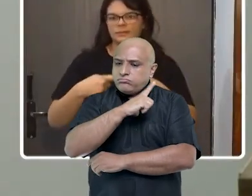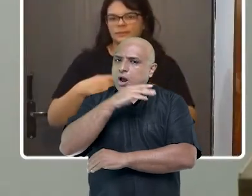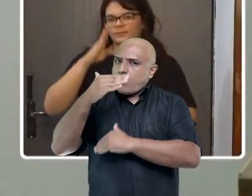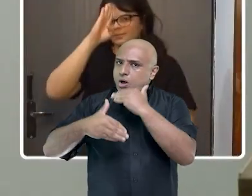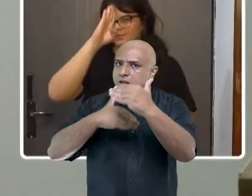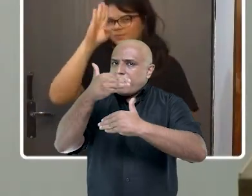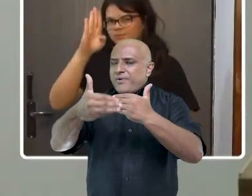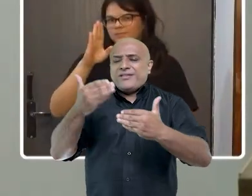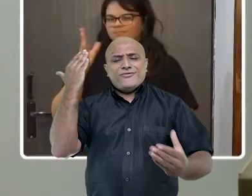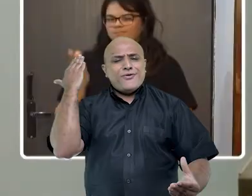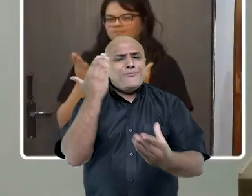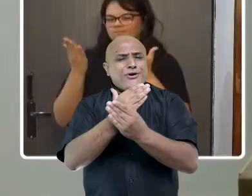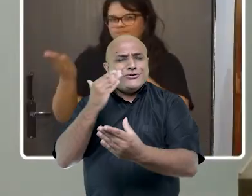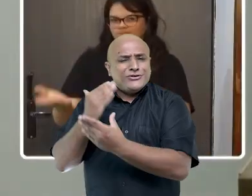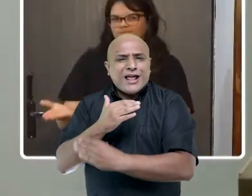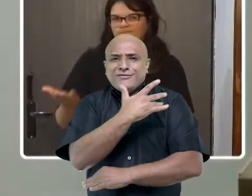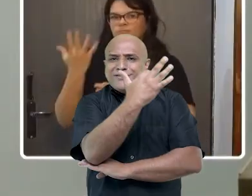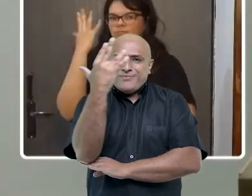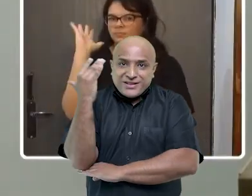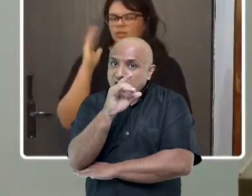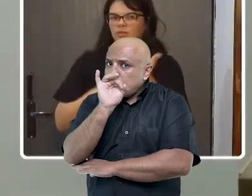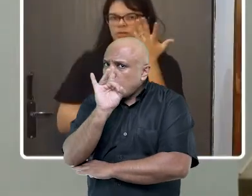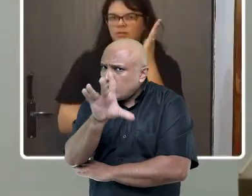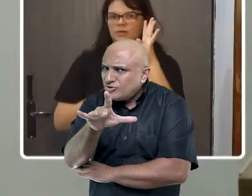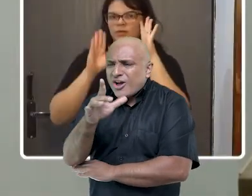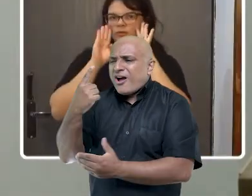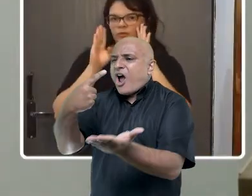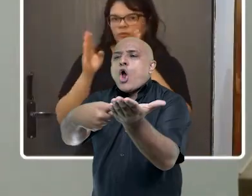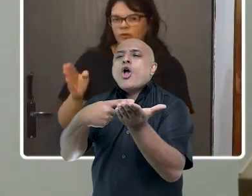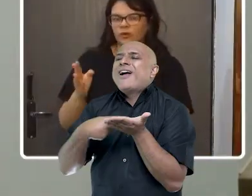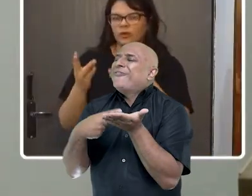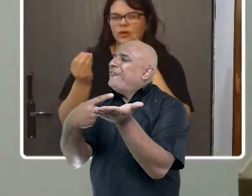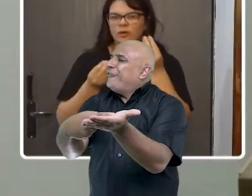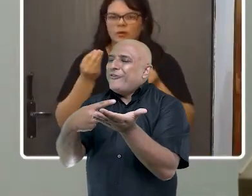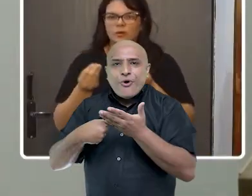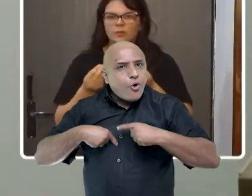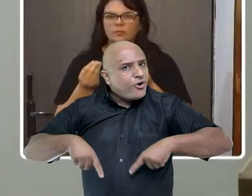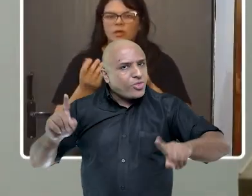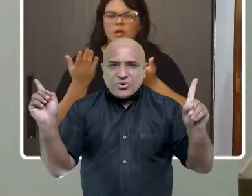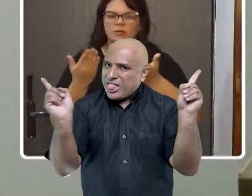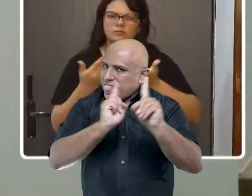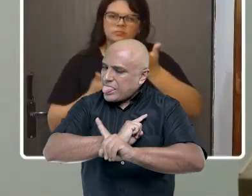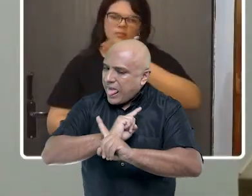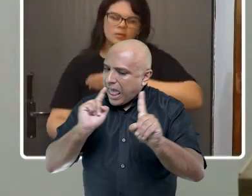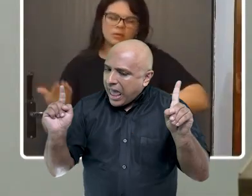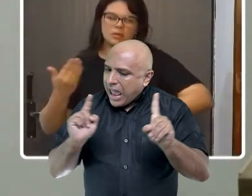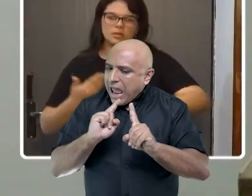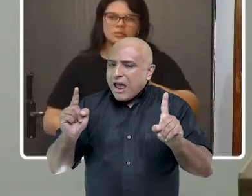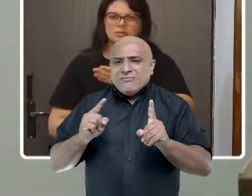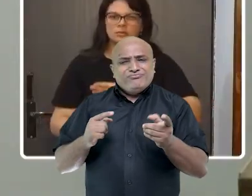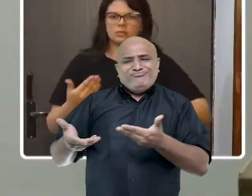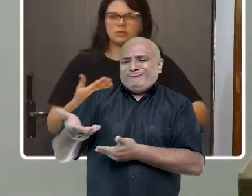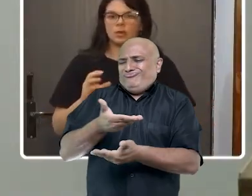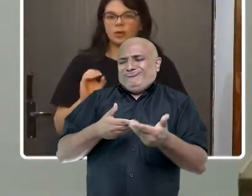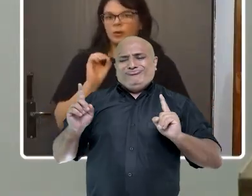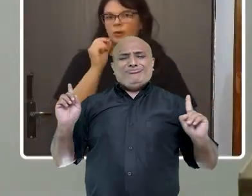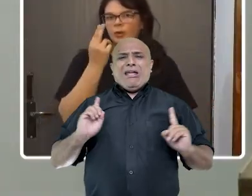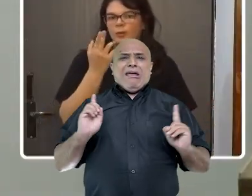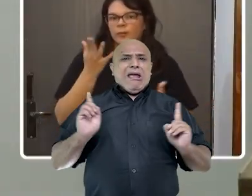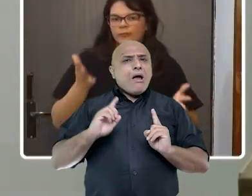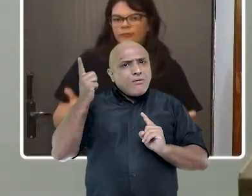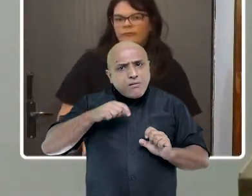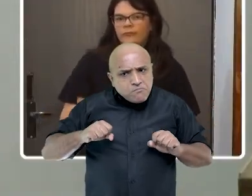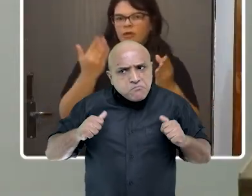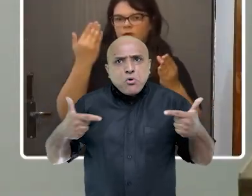andamento desses processos ambientais. Não é só conciliação, não é só um impulso processual, é